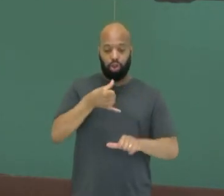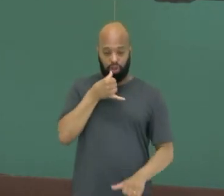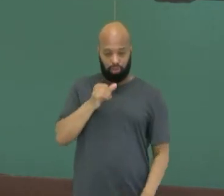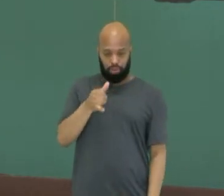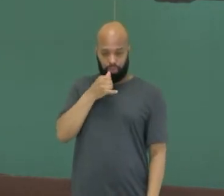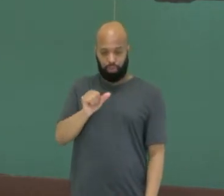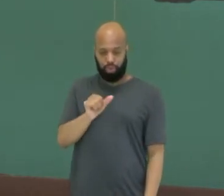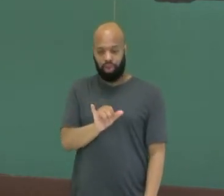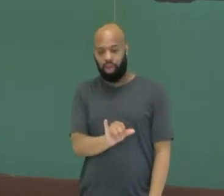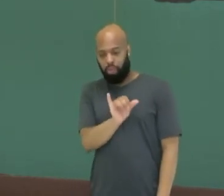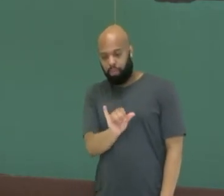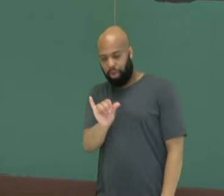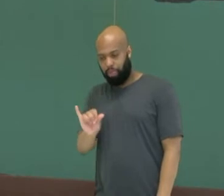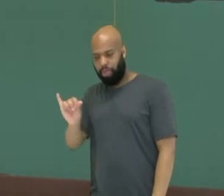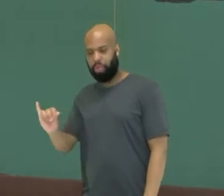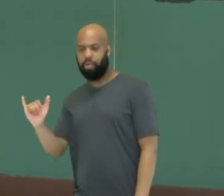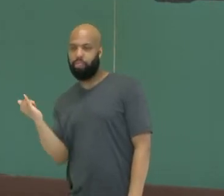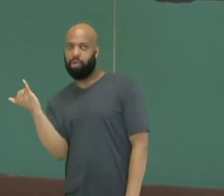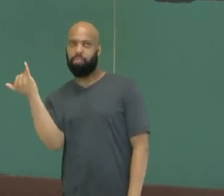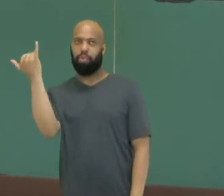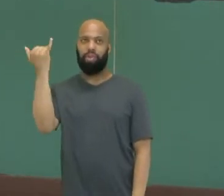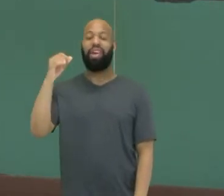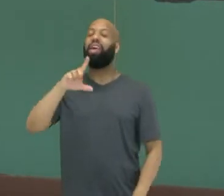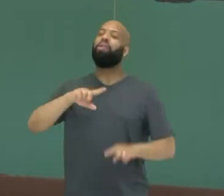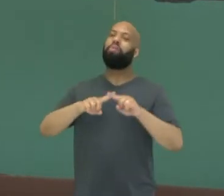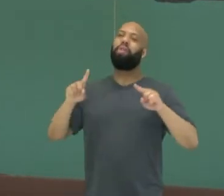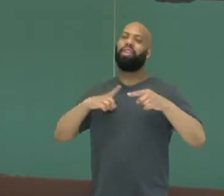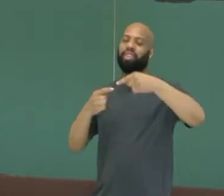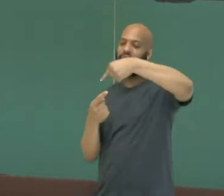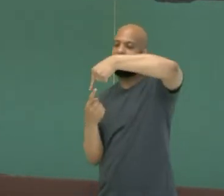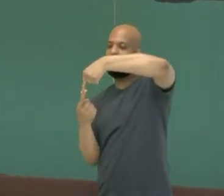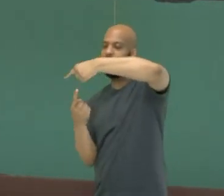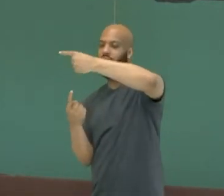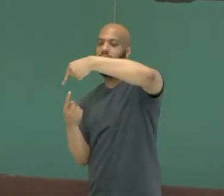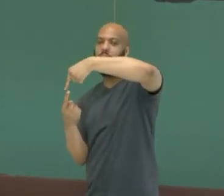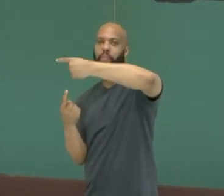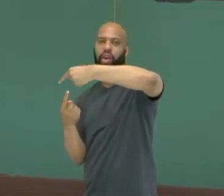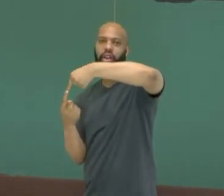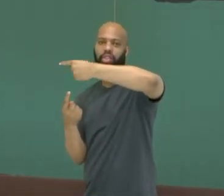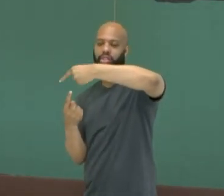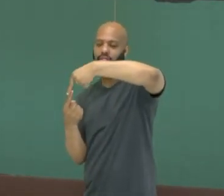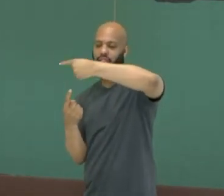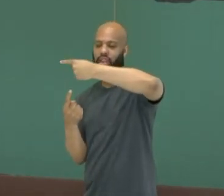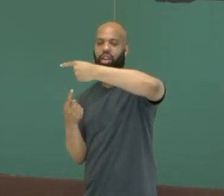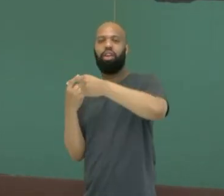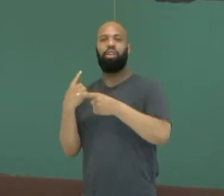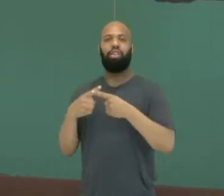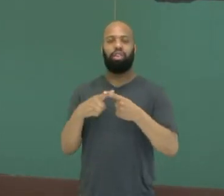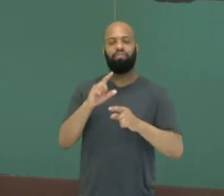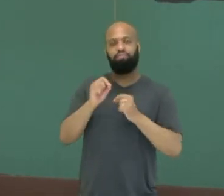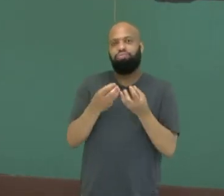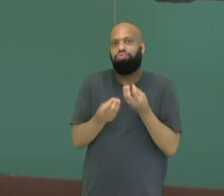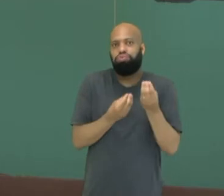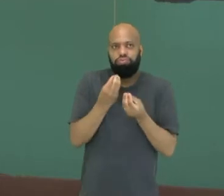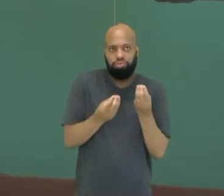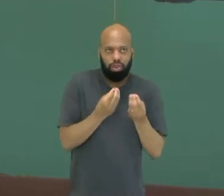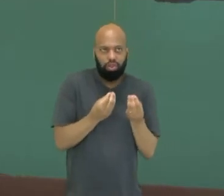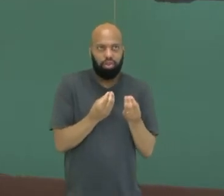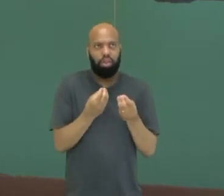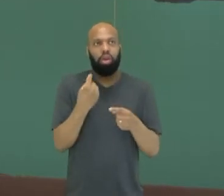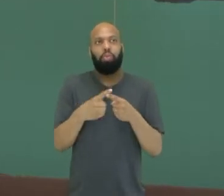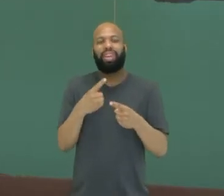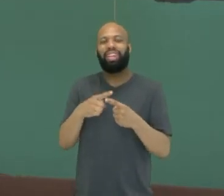fio. Opa! Está aberto, essa chave está aberta, o circuito está aberto. Como? Através de